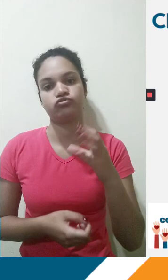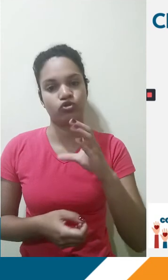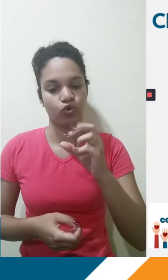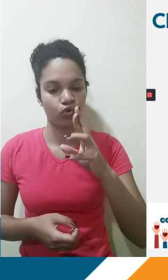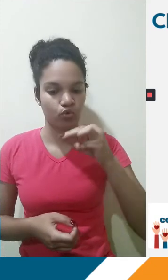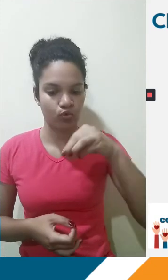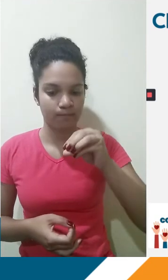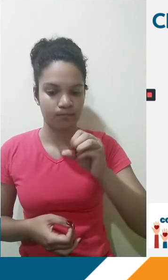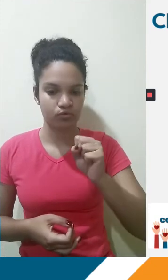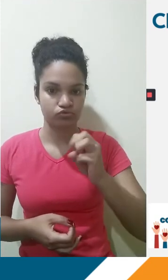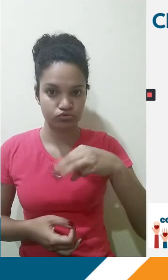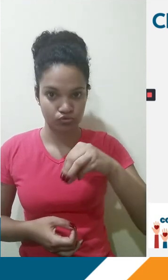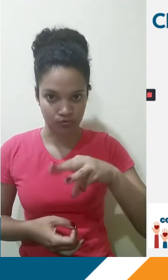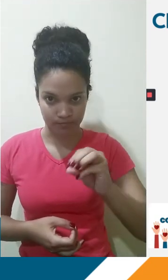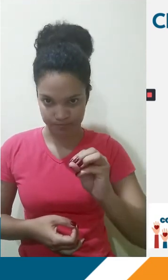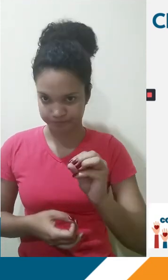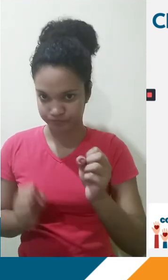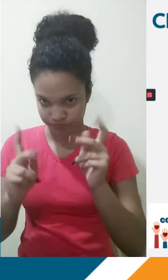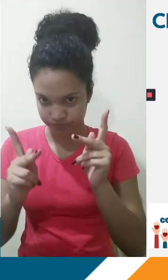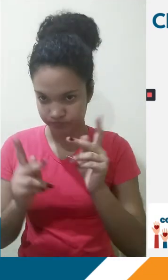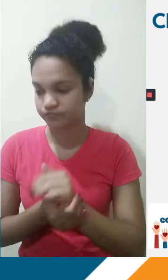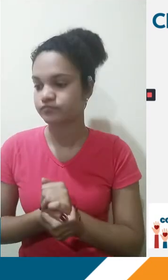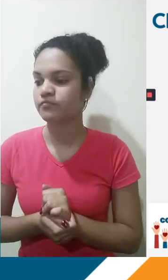Bom, essa é uma apresentação